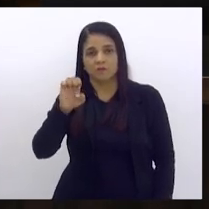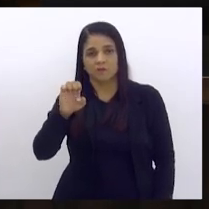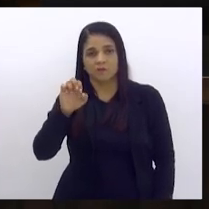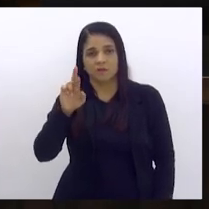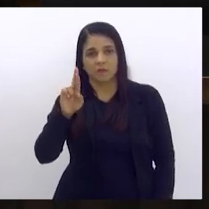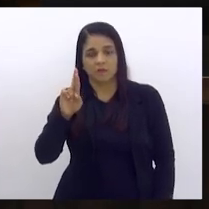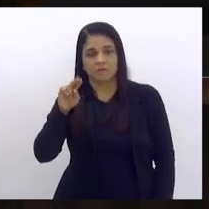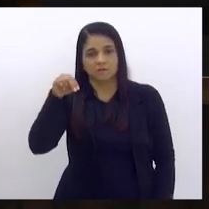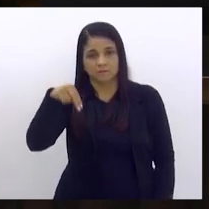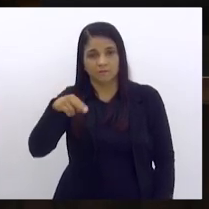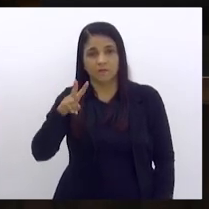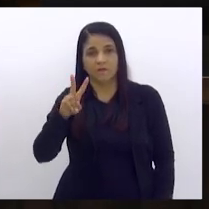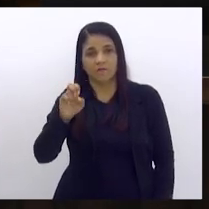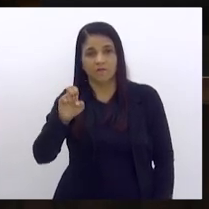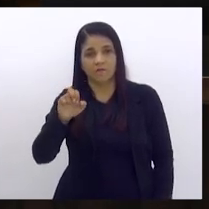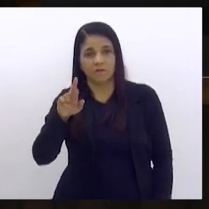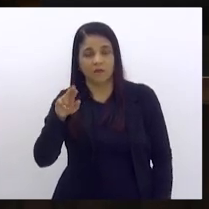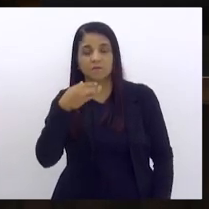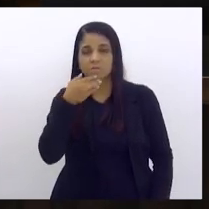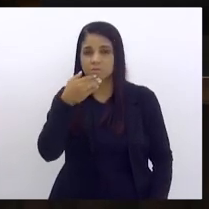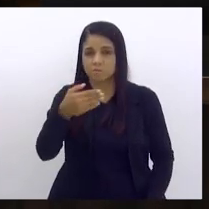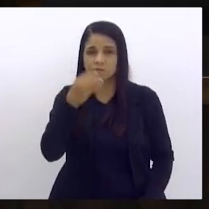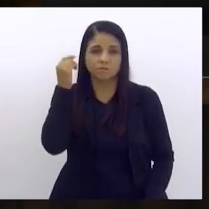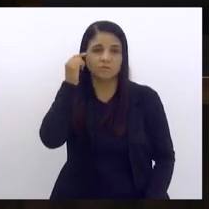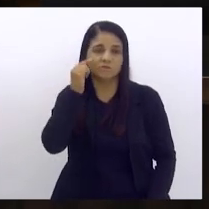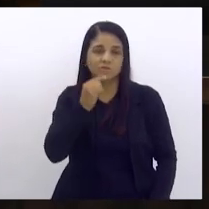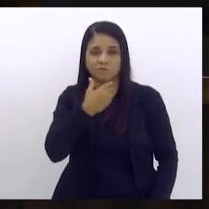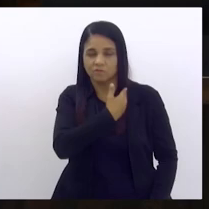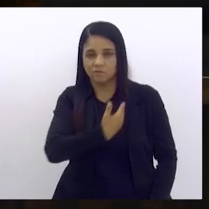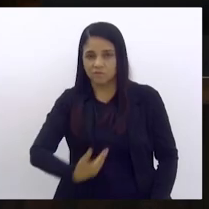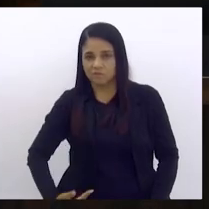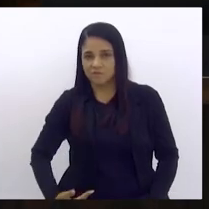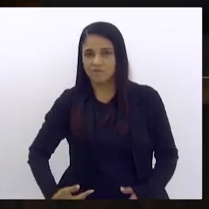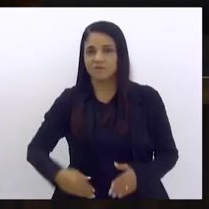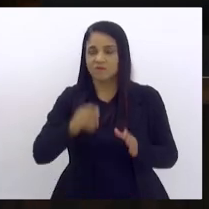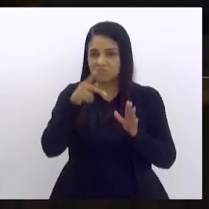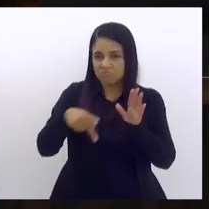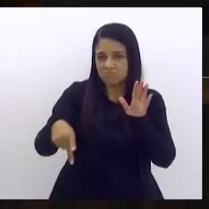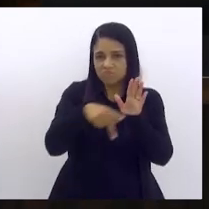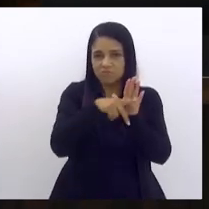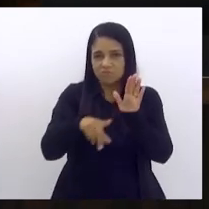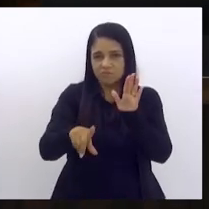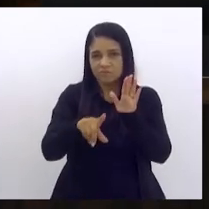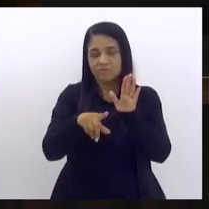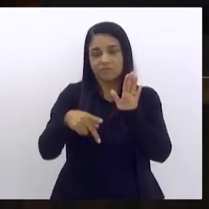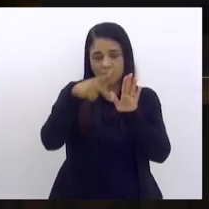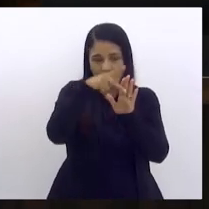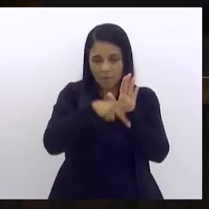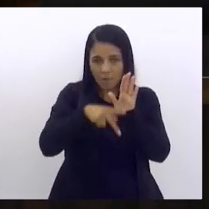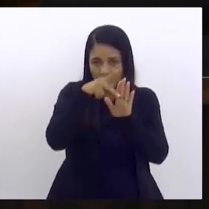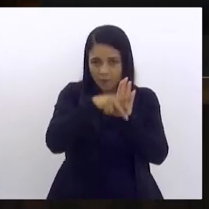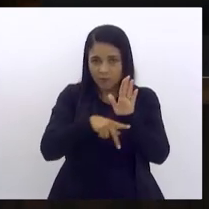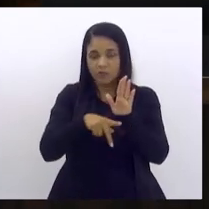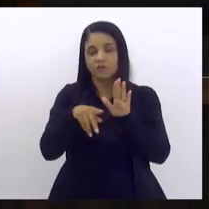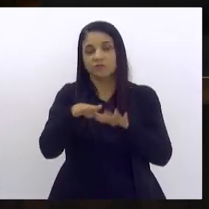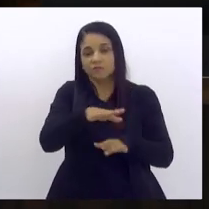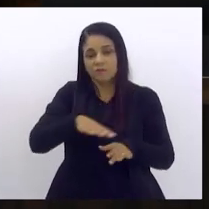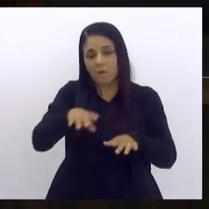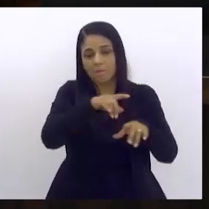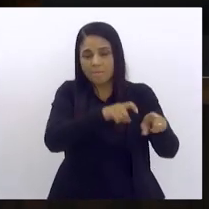senhor governador do estado do Rio de Janeiro, senhor Cláudio Castro, a implantação do projeto Patrulha Rural no município de Santo Antônio de